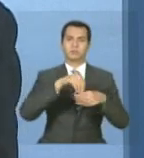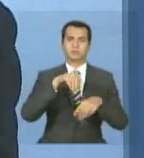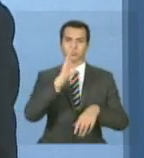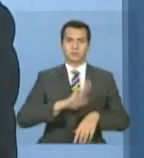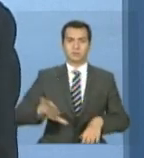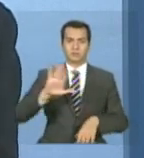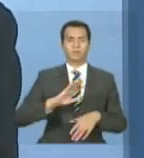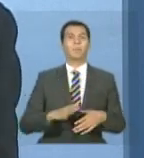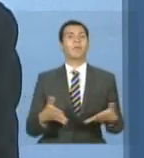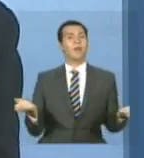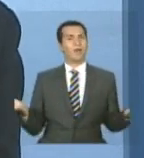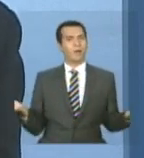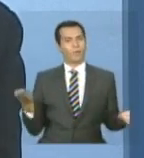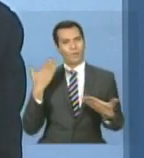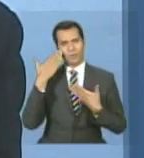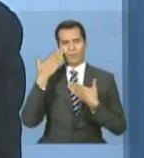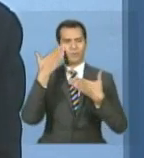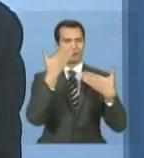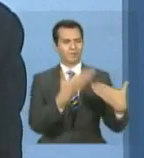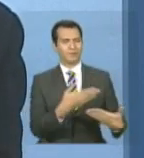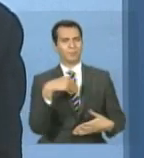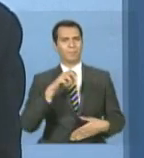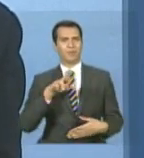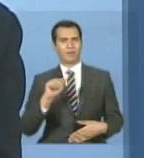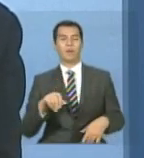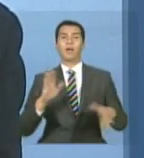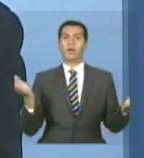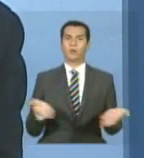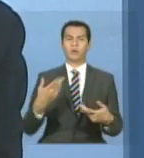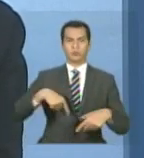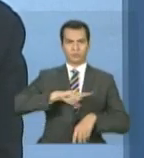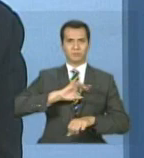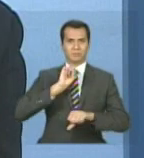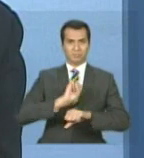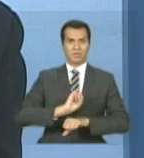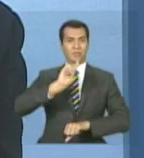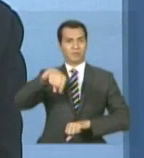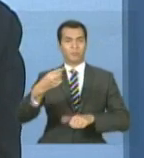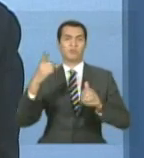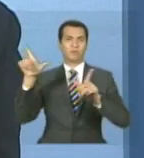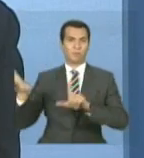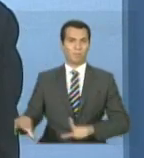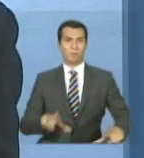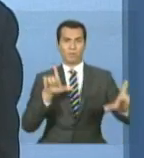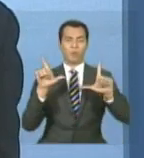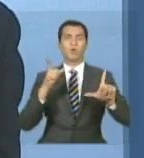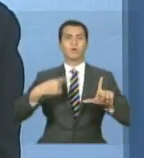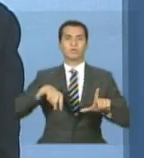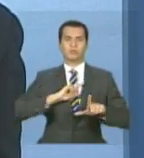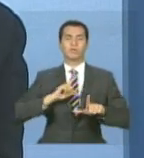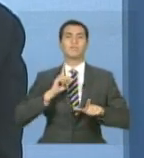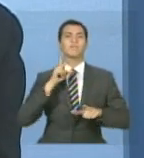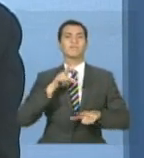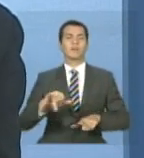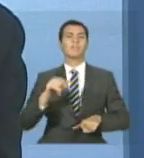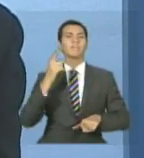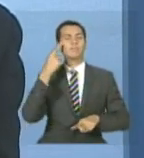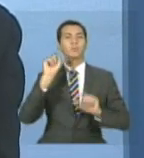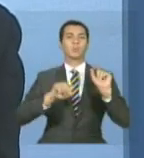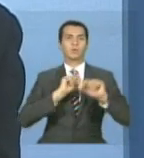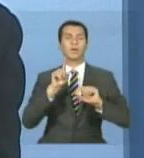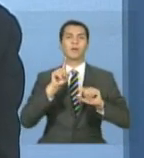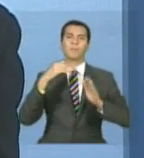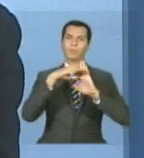vamos para o intervalo. Já nós vamos voltar. No próximo bloco, nós vamos conhecer a programação da